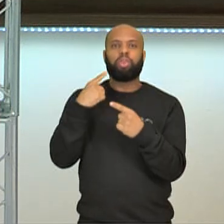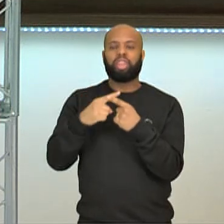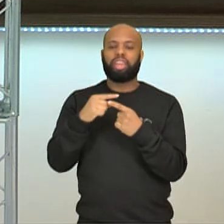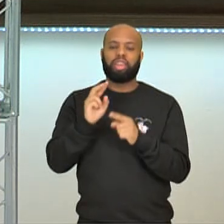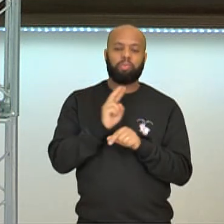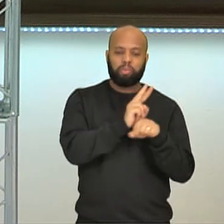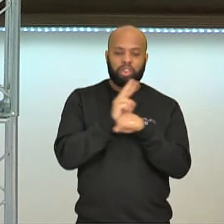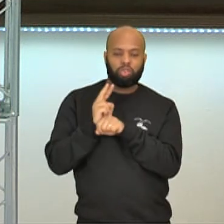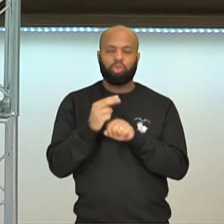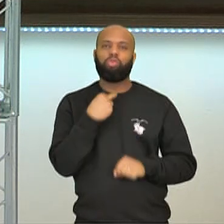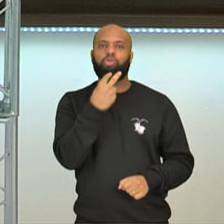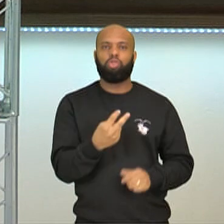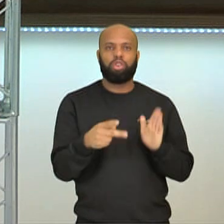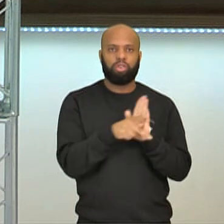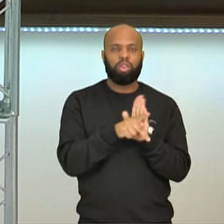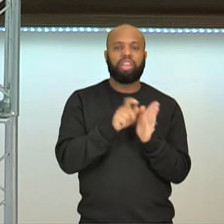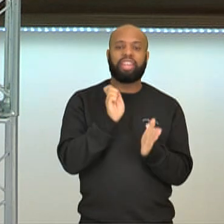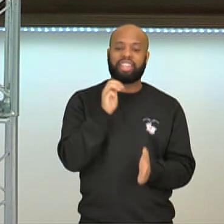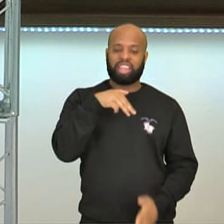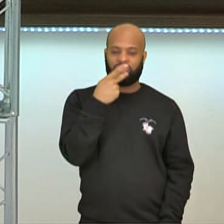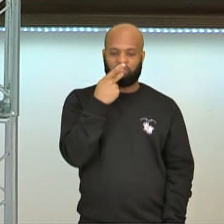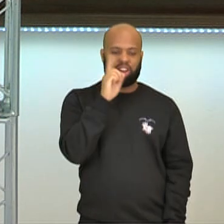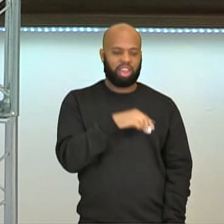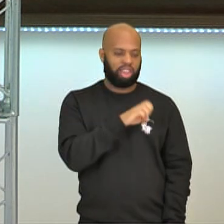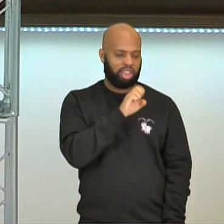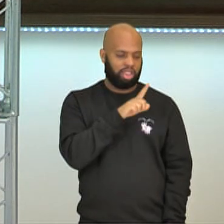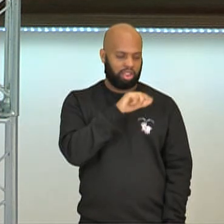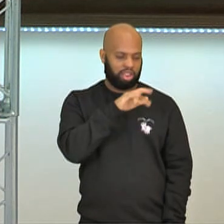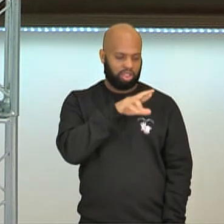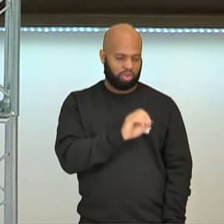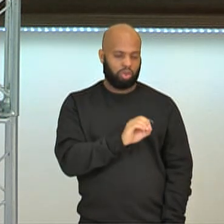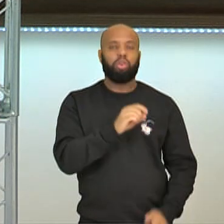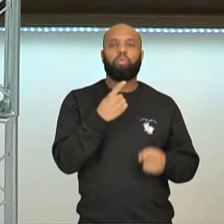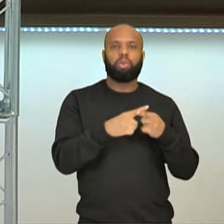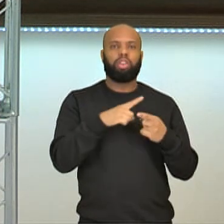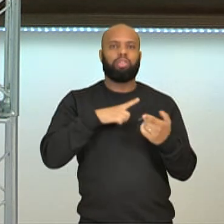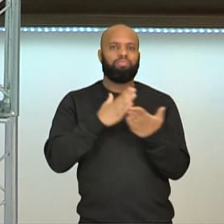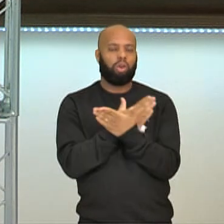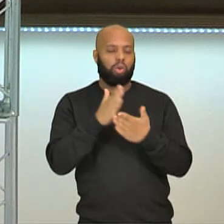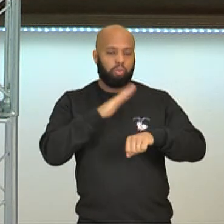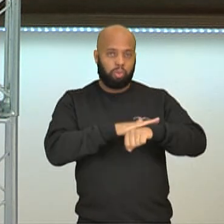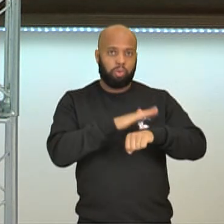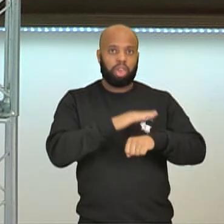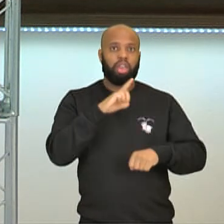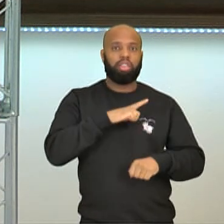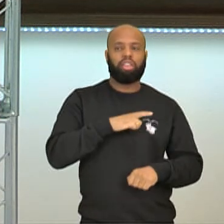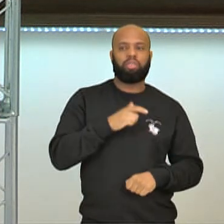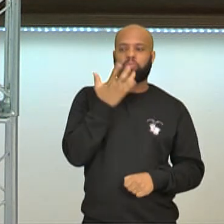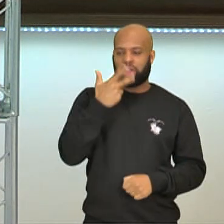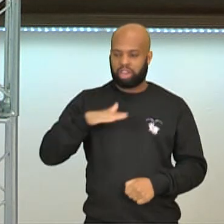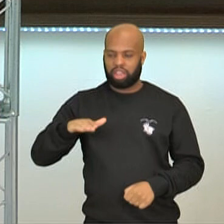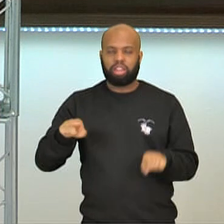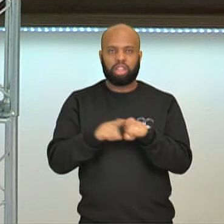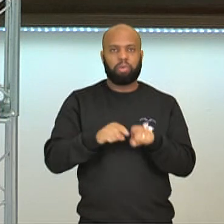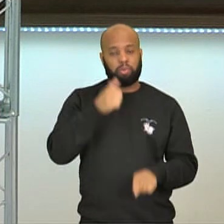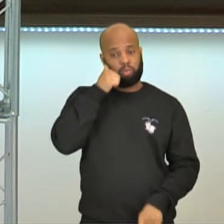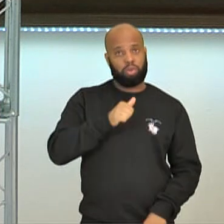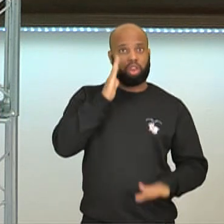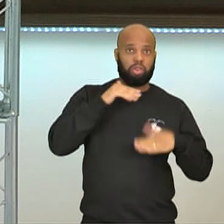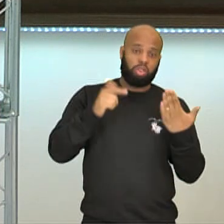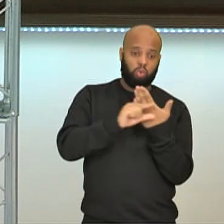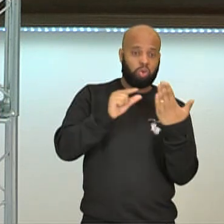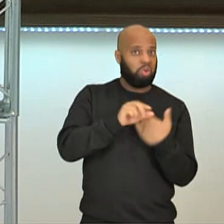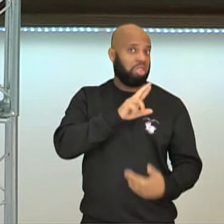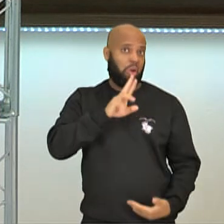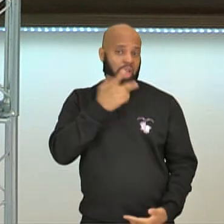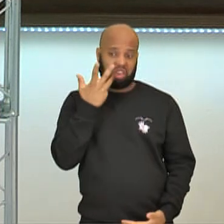sua voz para o eu lírico. Por exemplo, às vezes num poema nós podemos ter uma criança, uma mulher, e o autor não ser nem criança